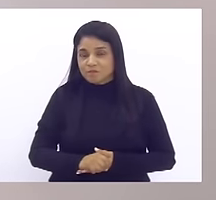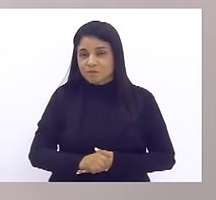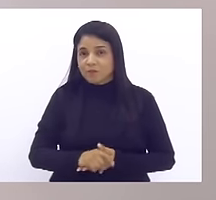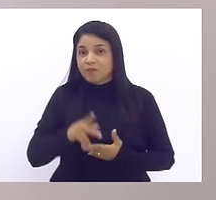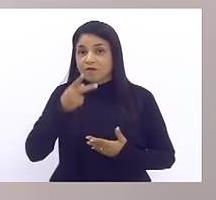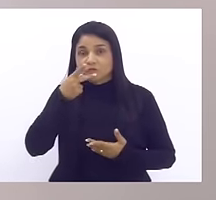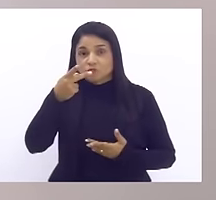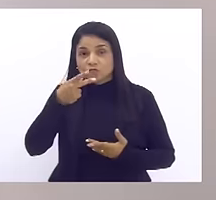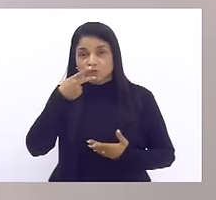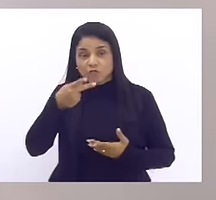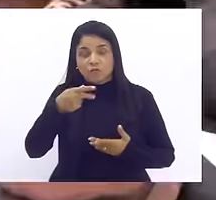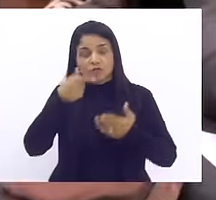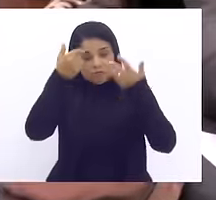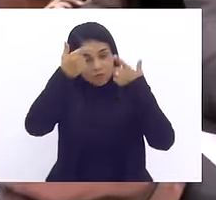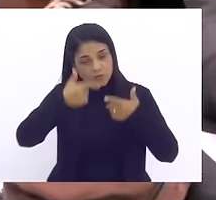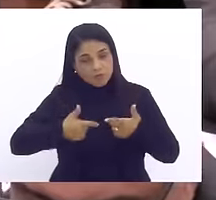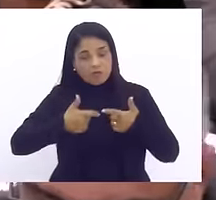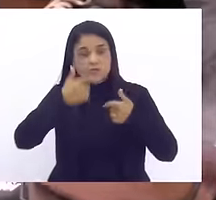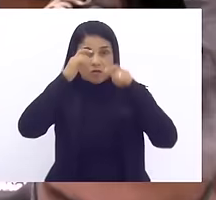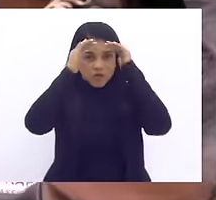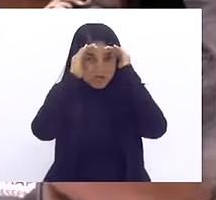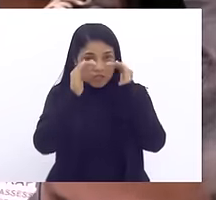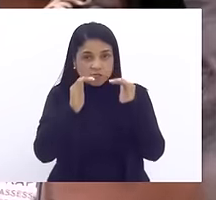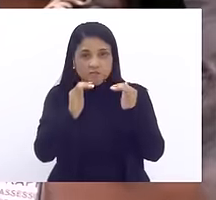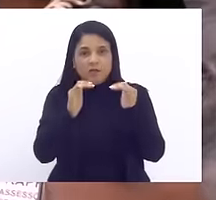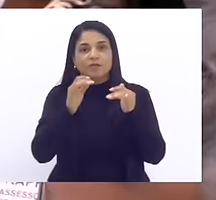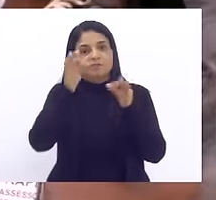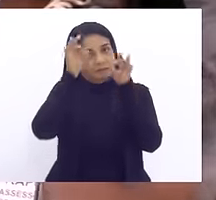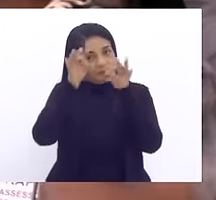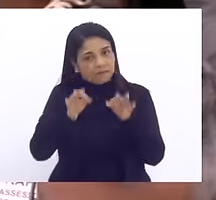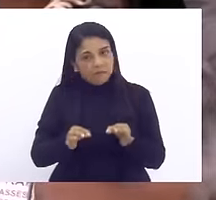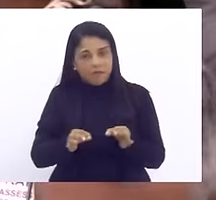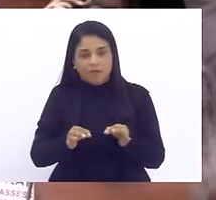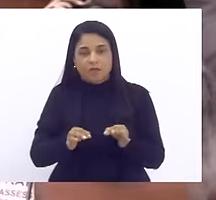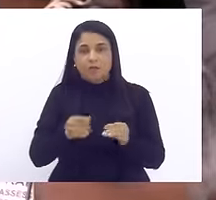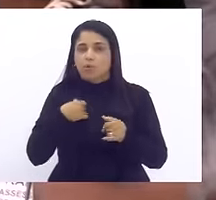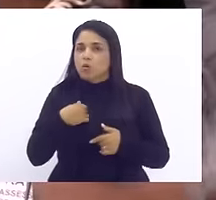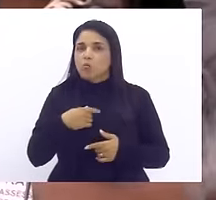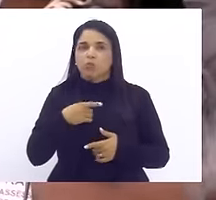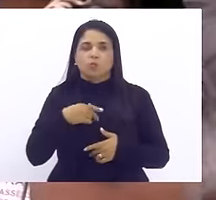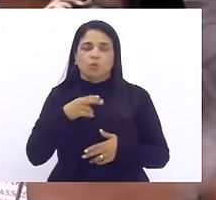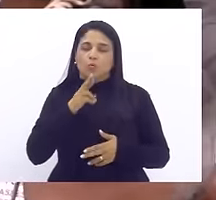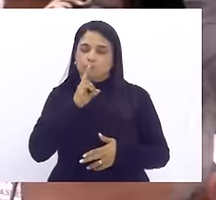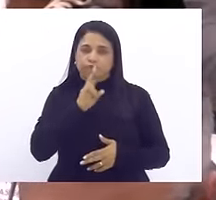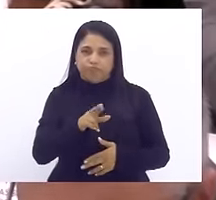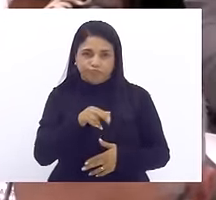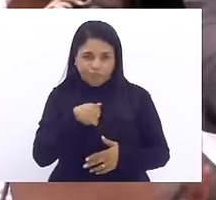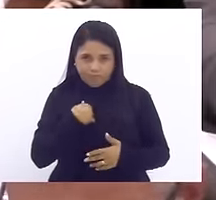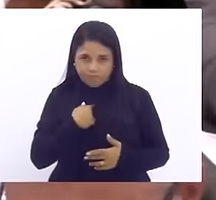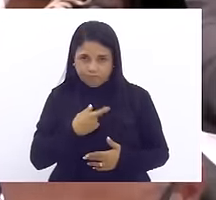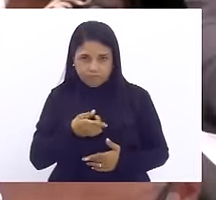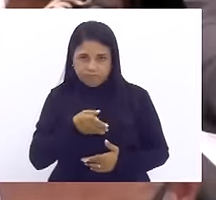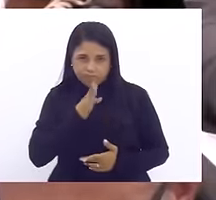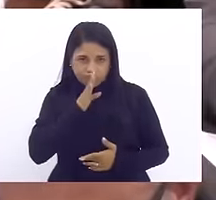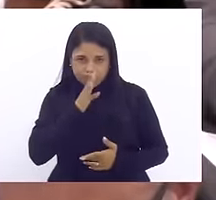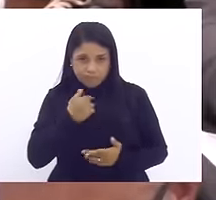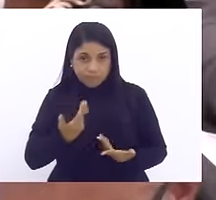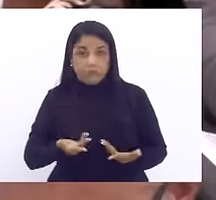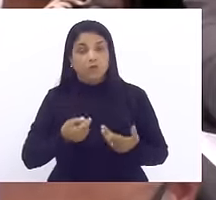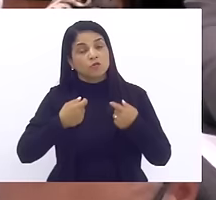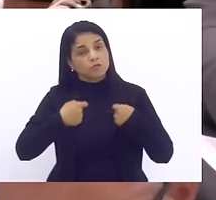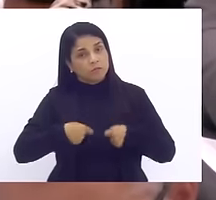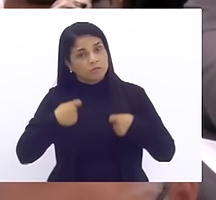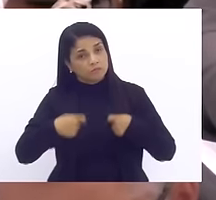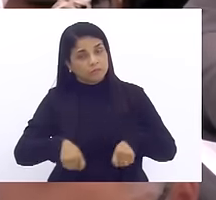eu estou aqui com todo respeito com toda a serenidade Não estou me negando a responder nada agora sejamos sejamos fiéis